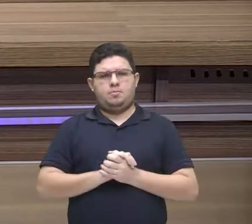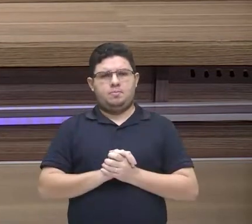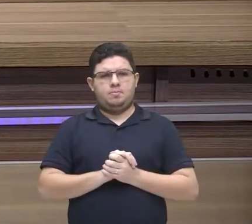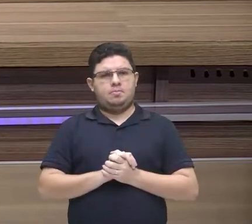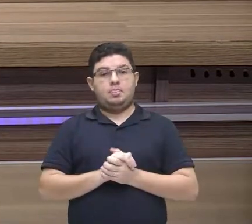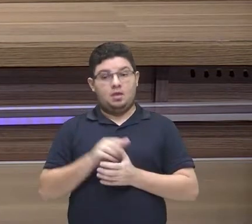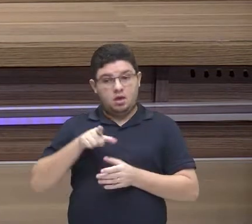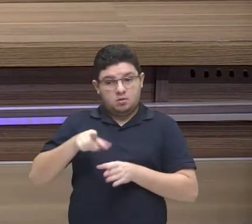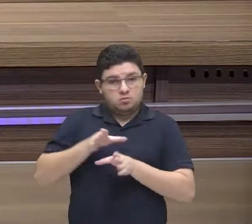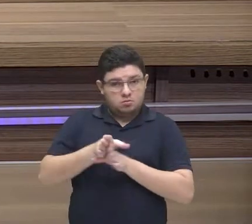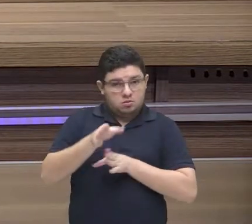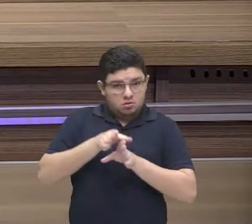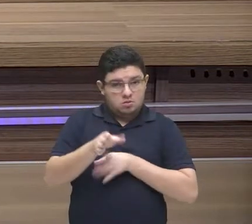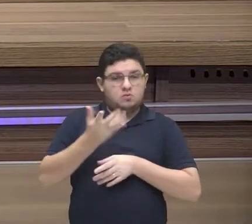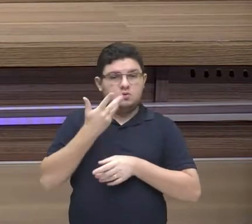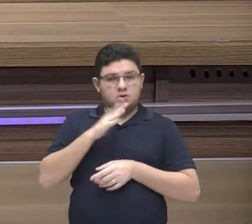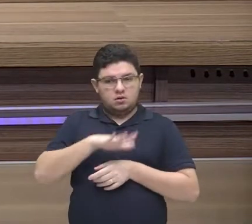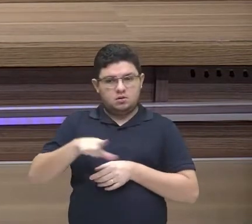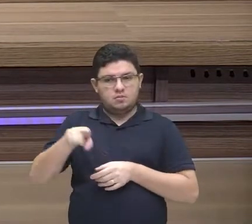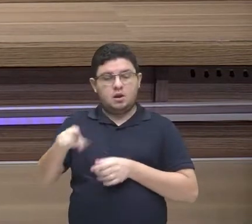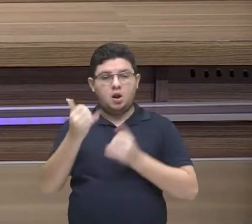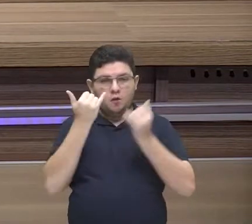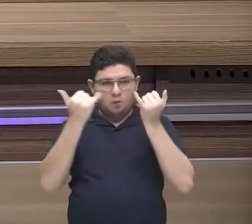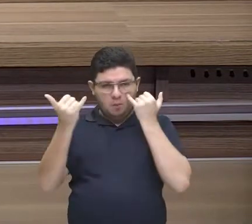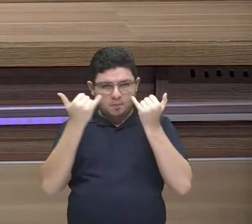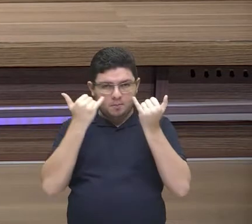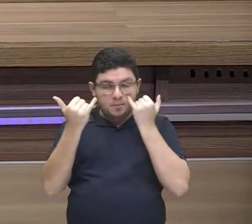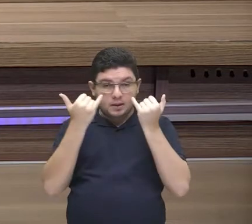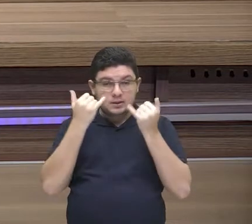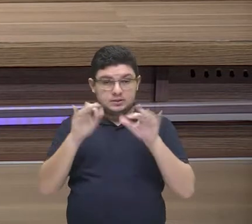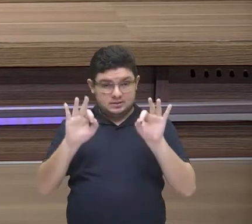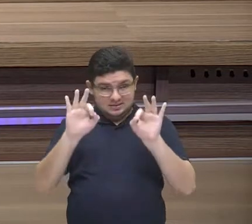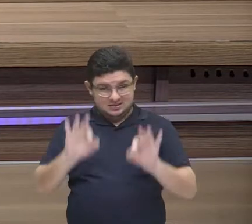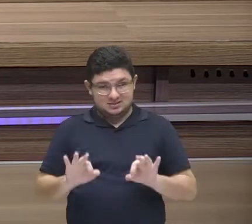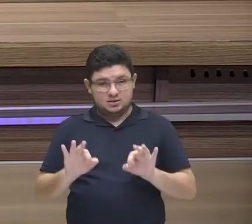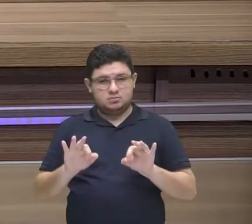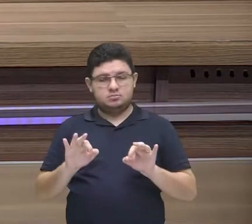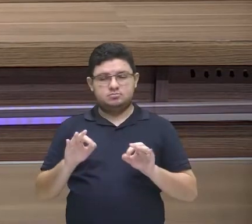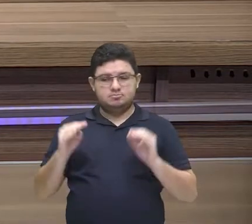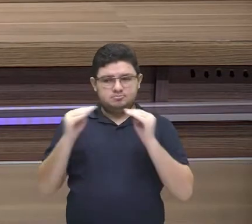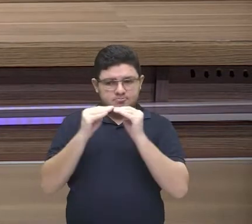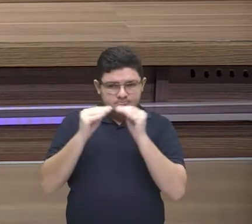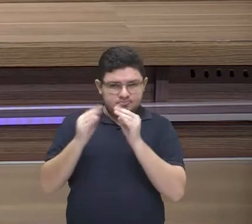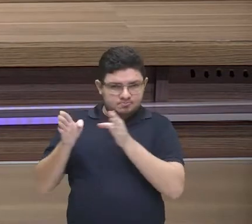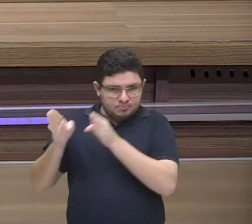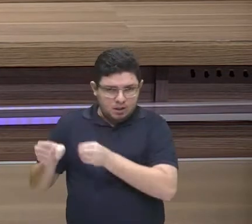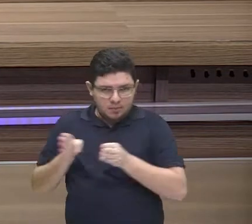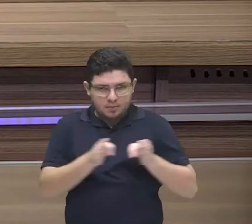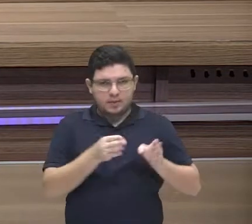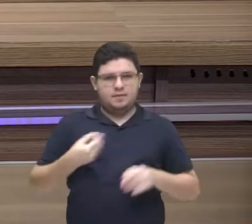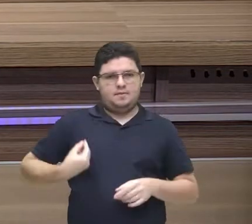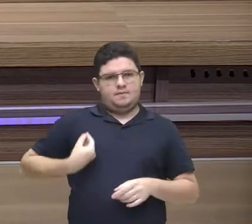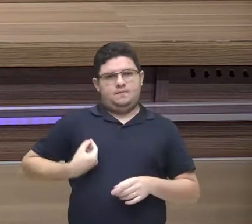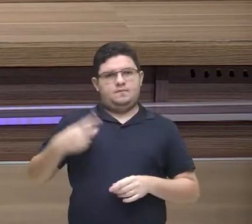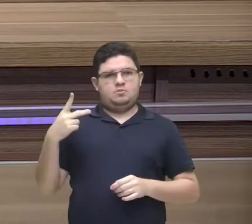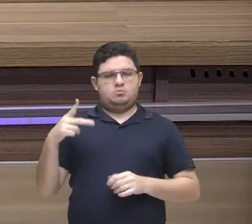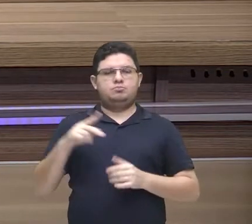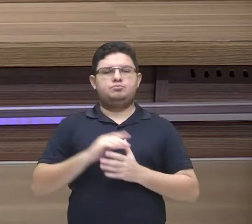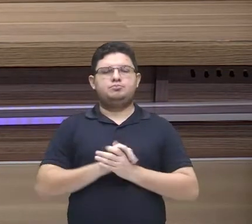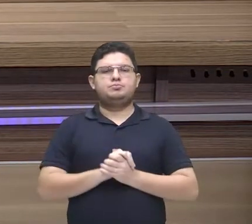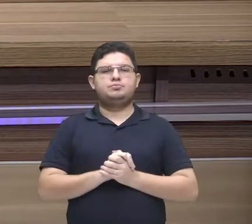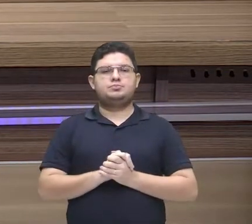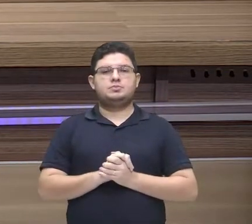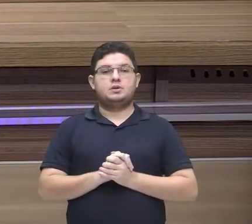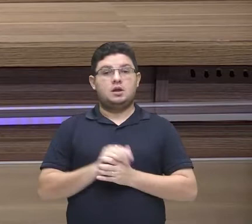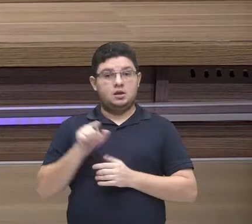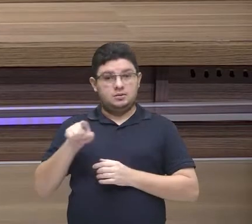tenha informações corretas e adequadas para cada vida, para cada etapa de desenvolvimento. Então, ela precisa